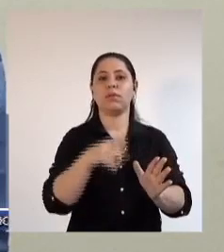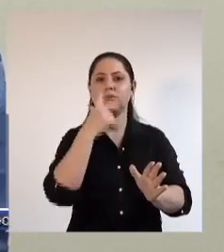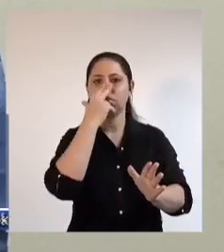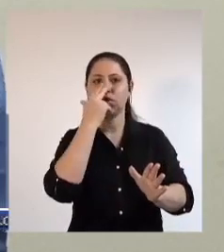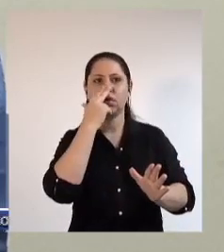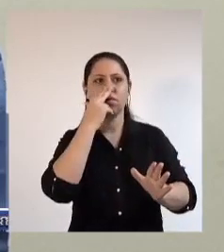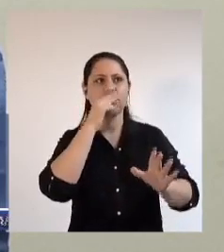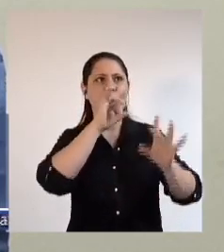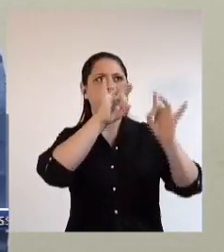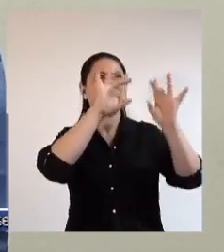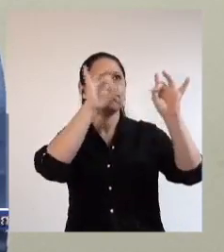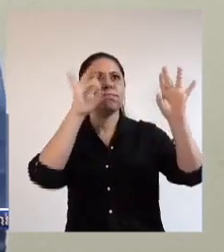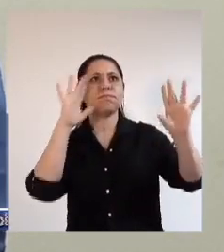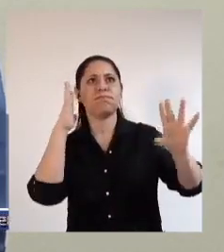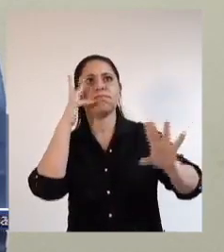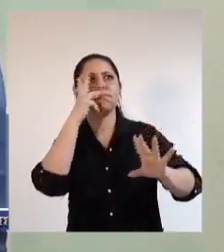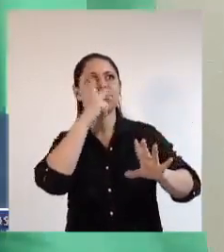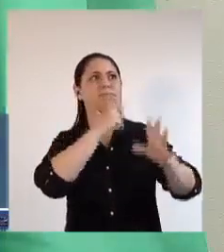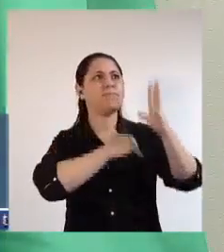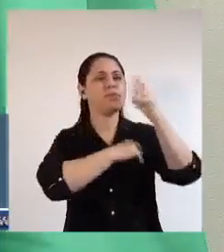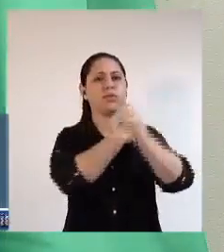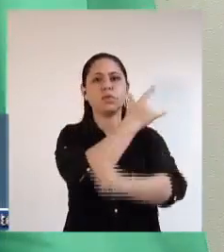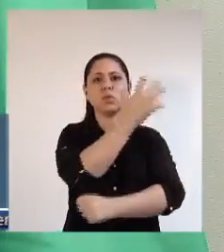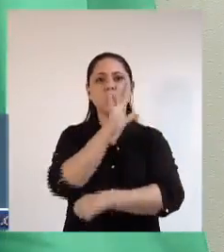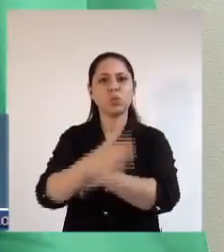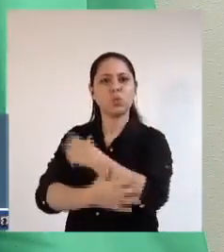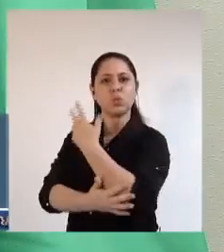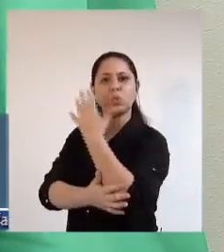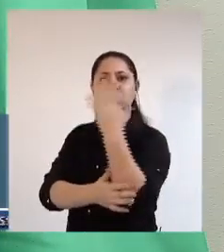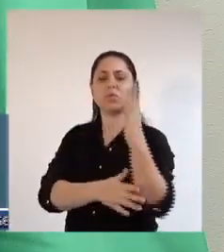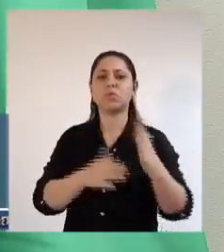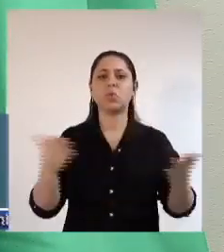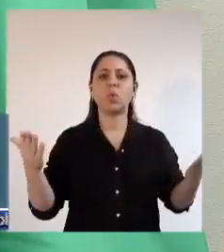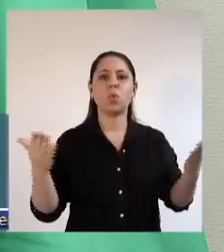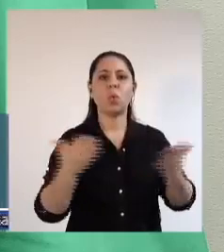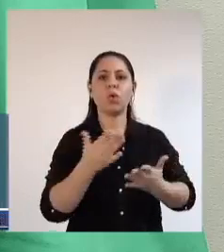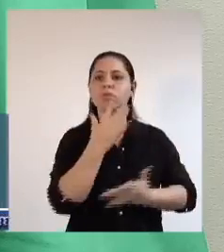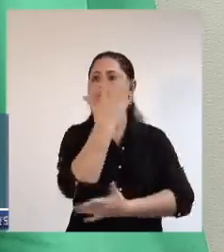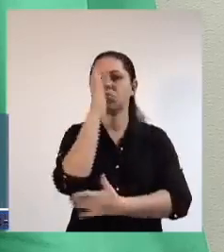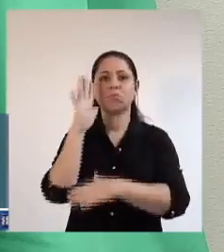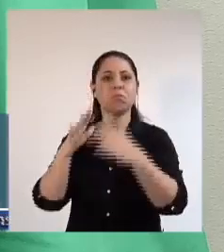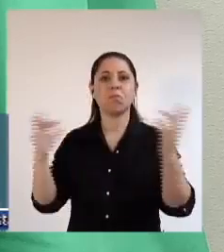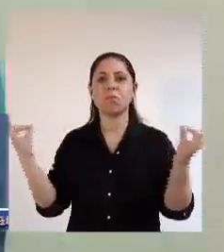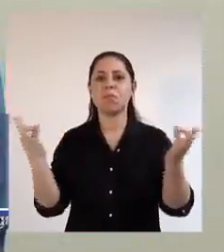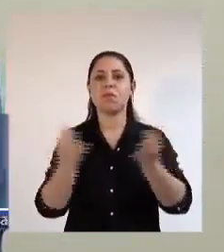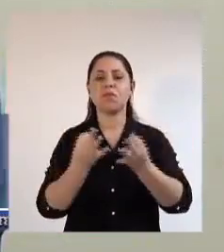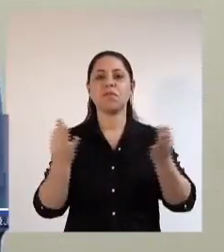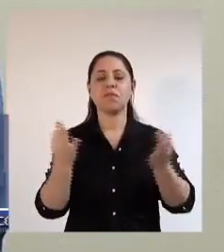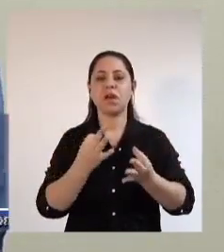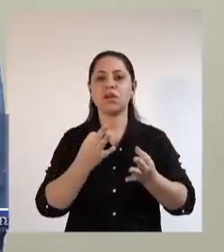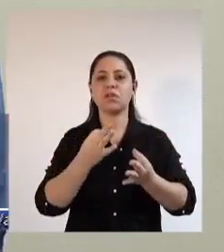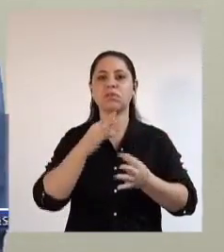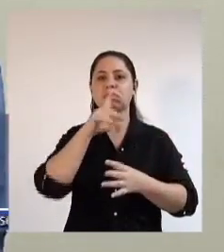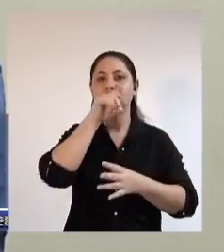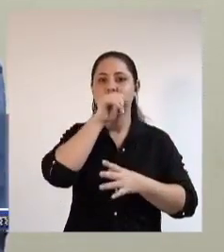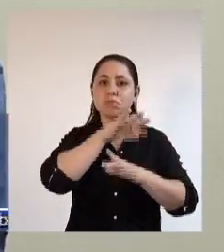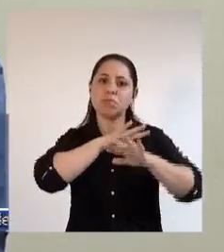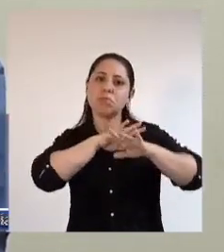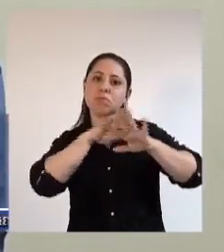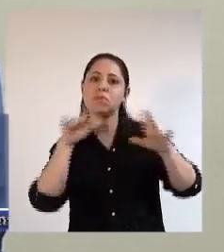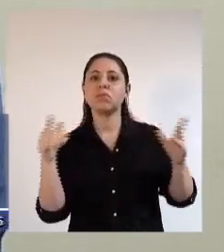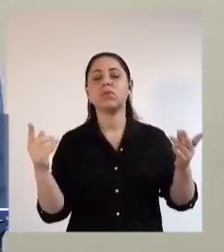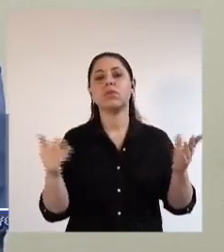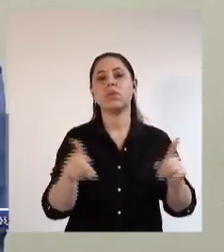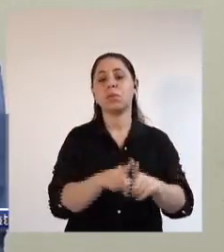e já se recuperou a nossa fauna nós temos uma fauna riquíssima a nossa flora se recuperou depois de 20